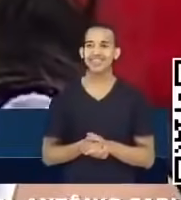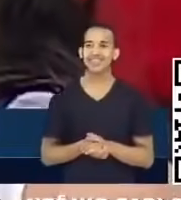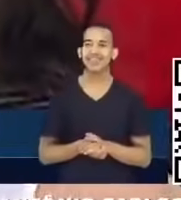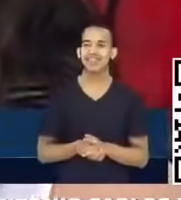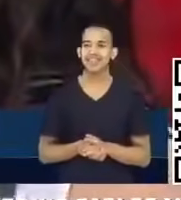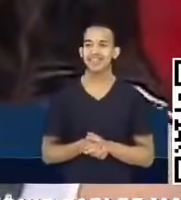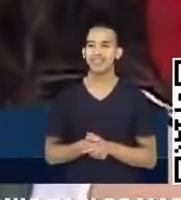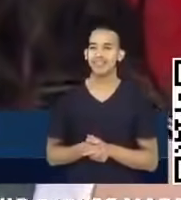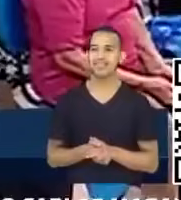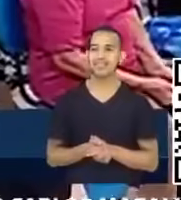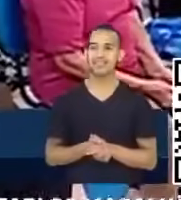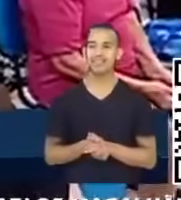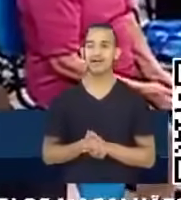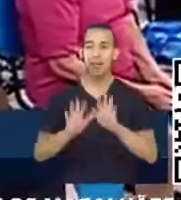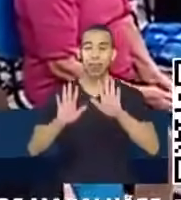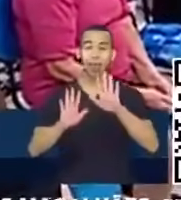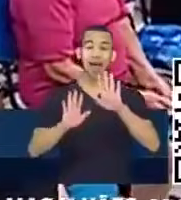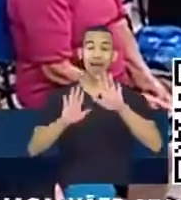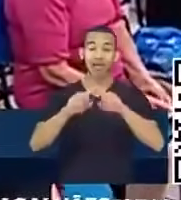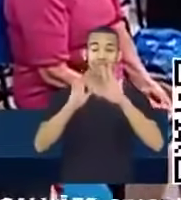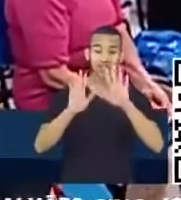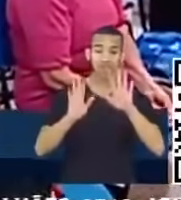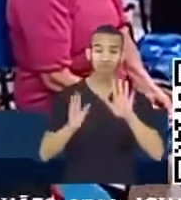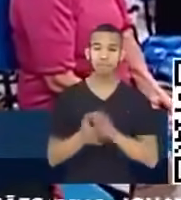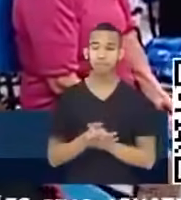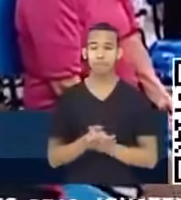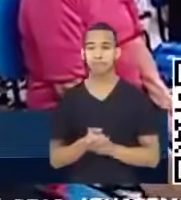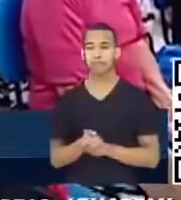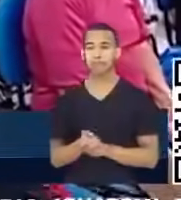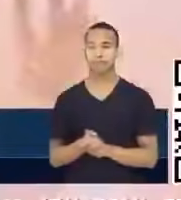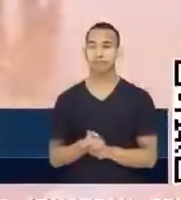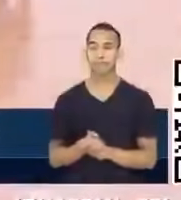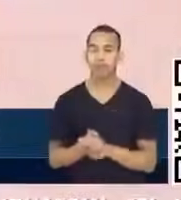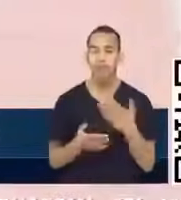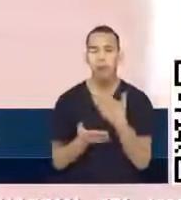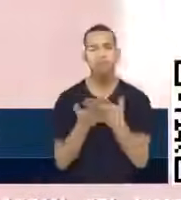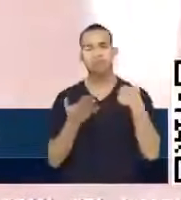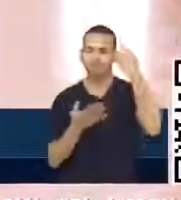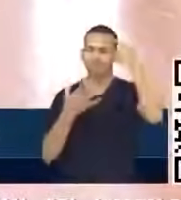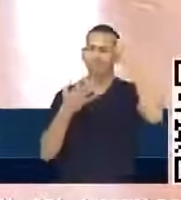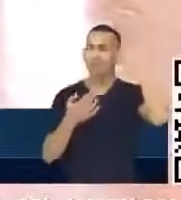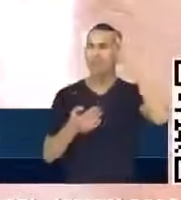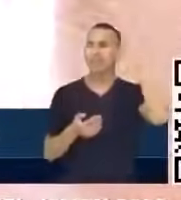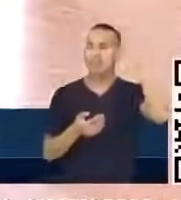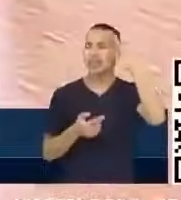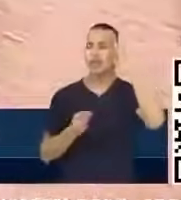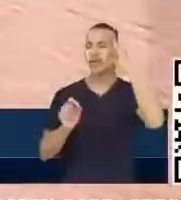E aí é mas aí e eu fico imaginando